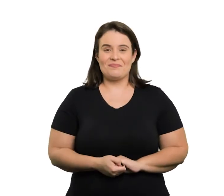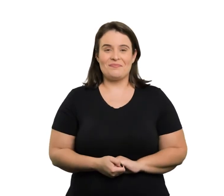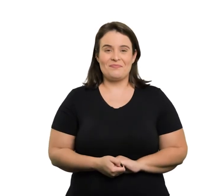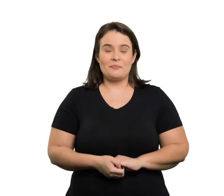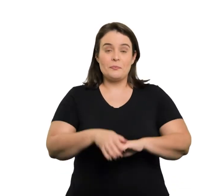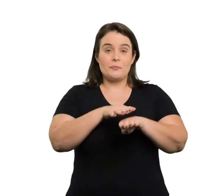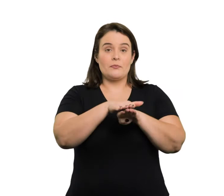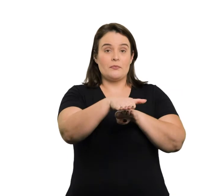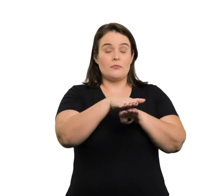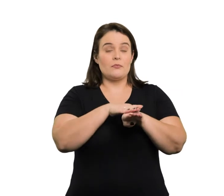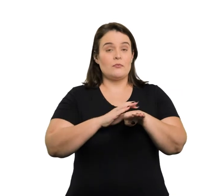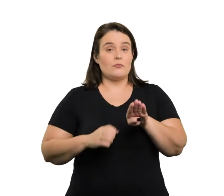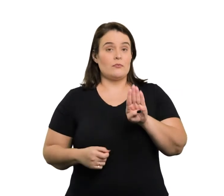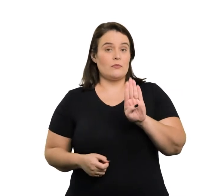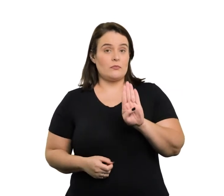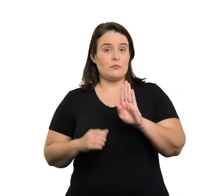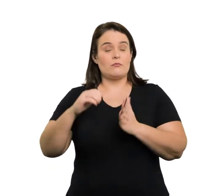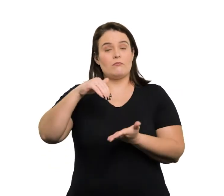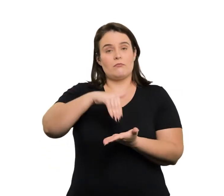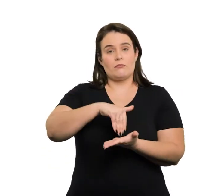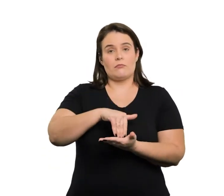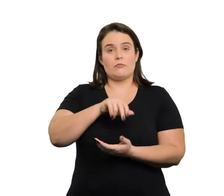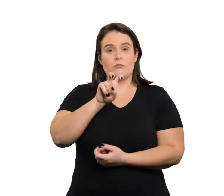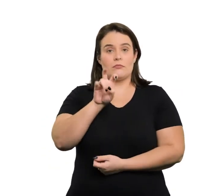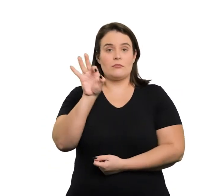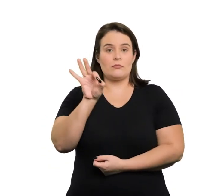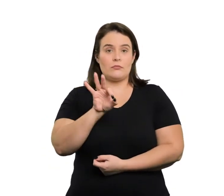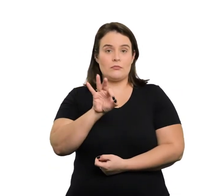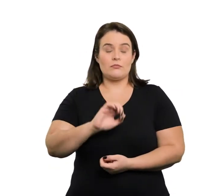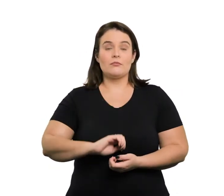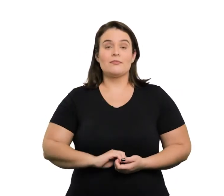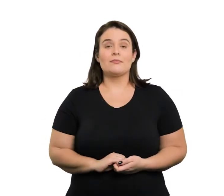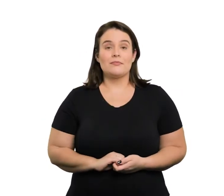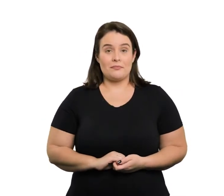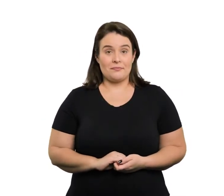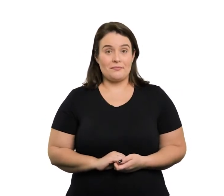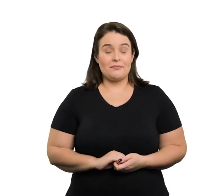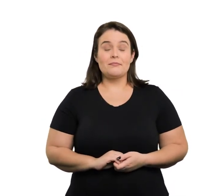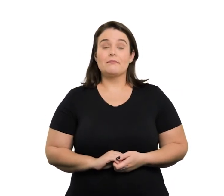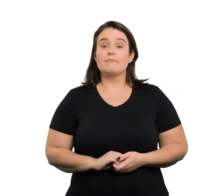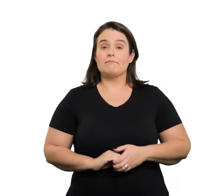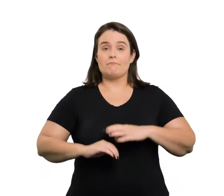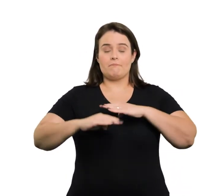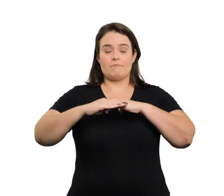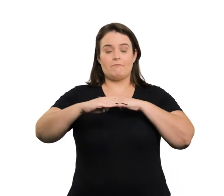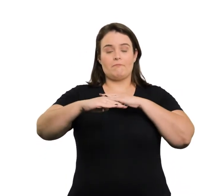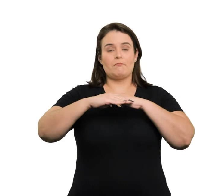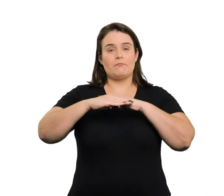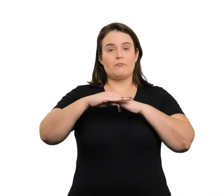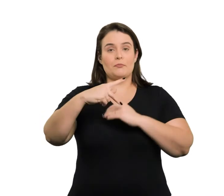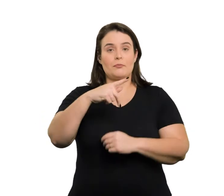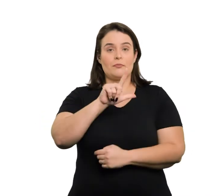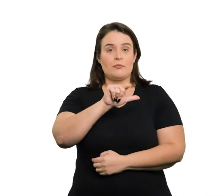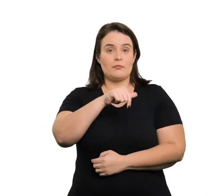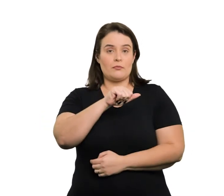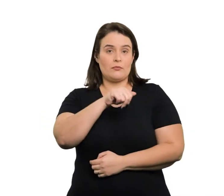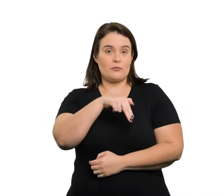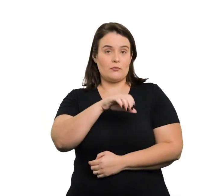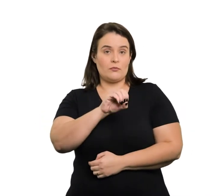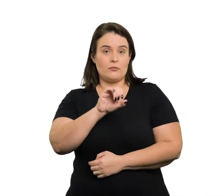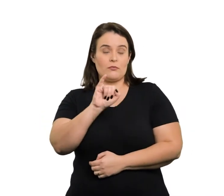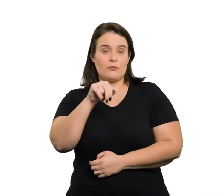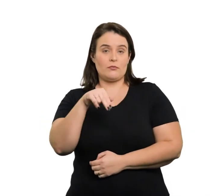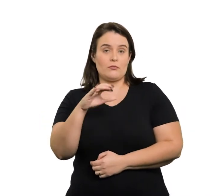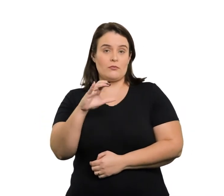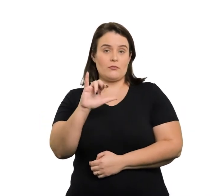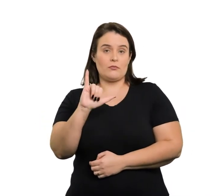Dica: superfícies com inclinação inferior a 5% são consideradas planos inclinados